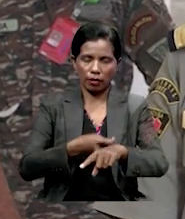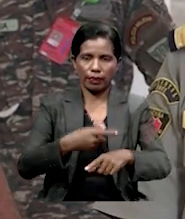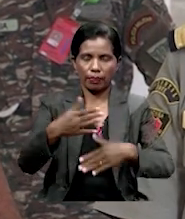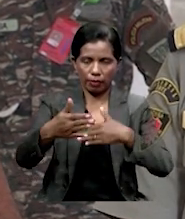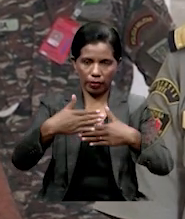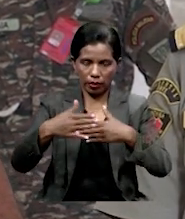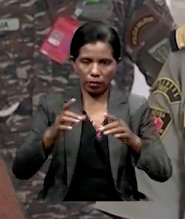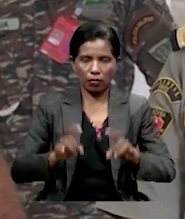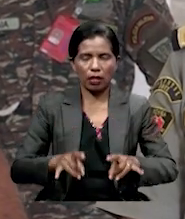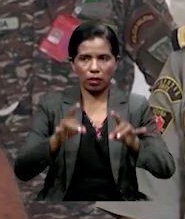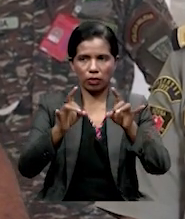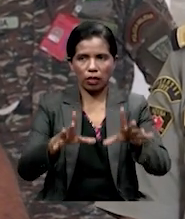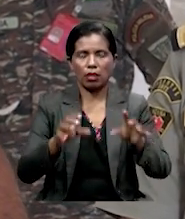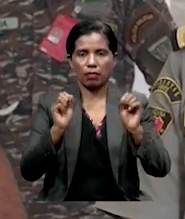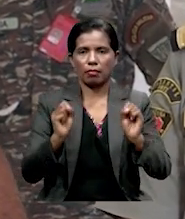a Austrália, e para a